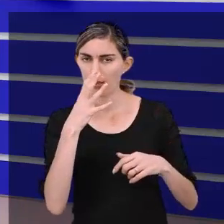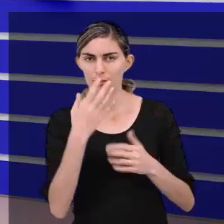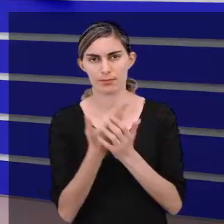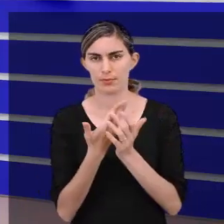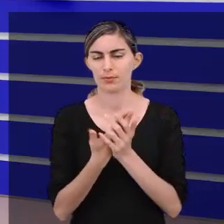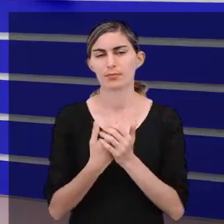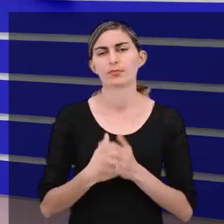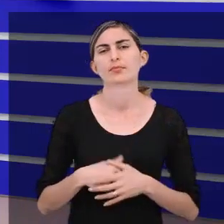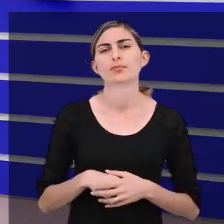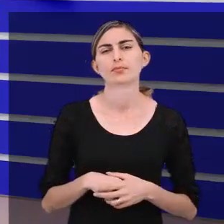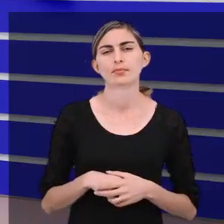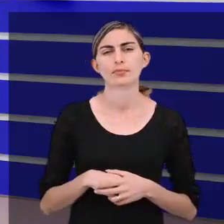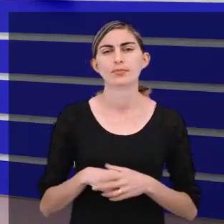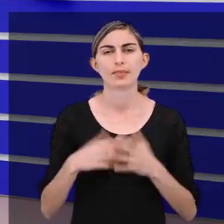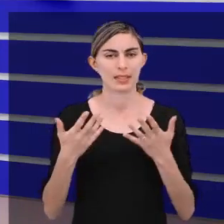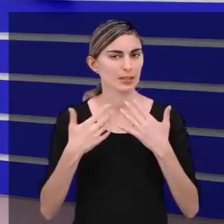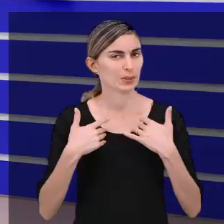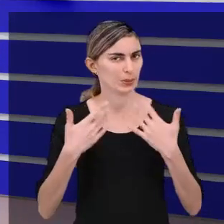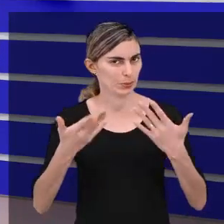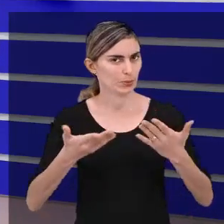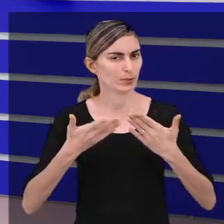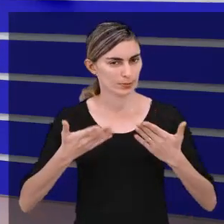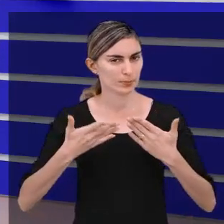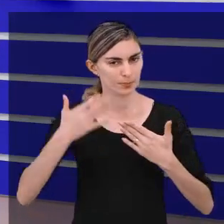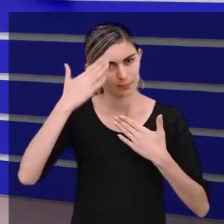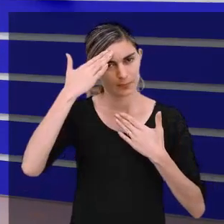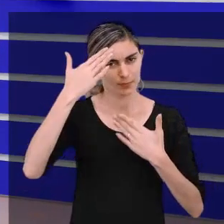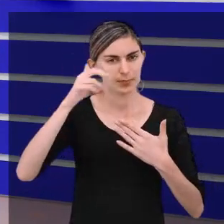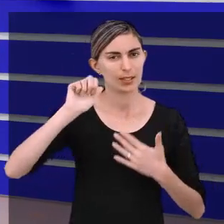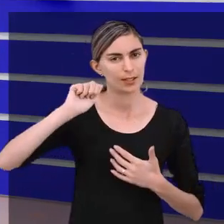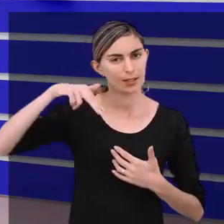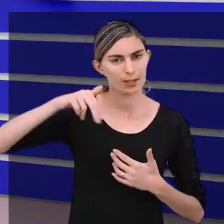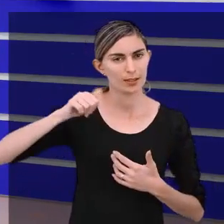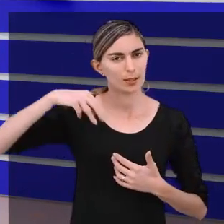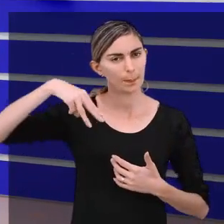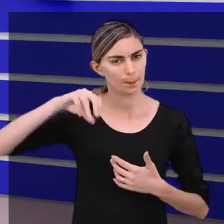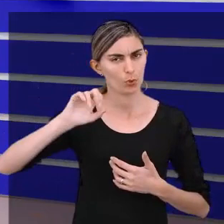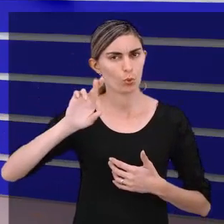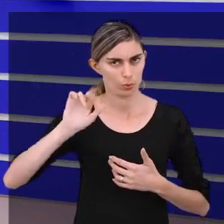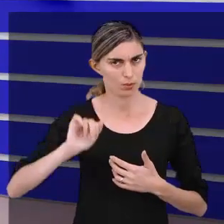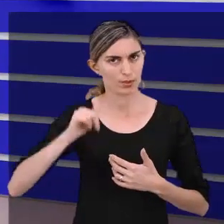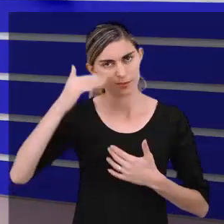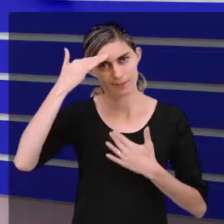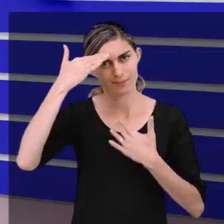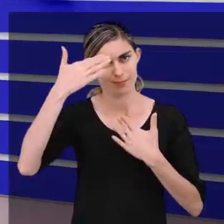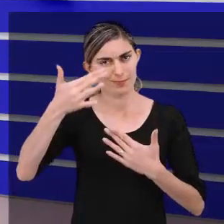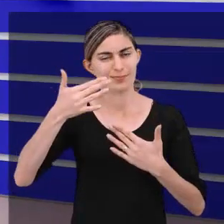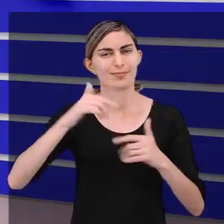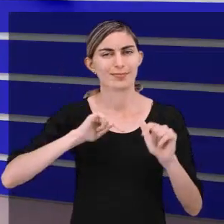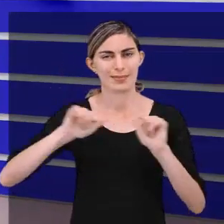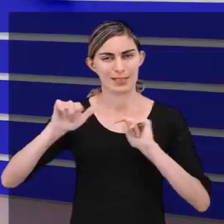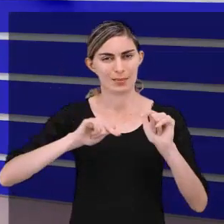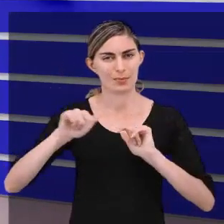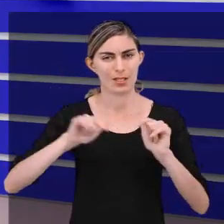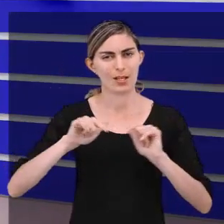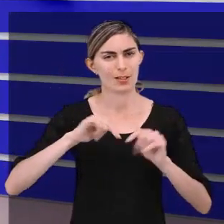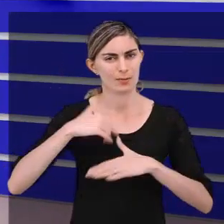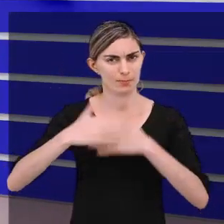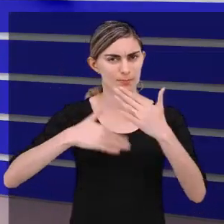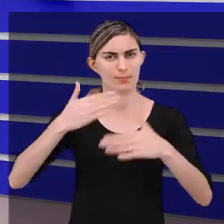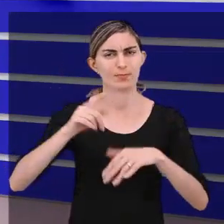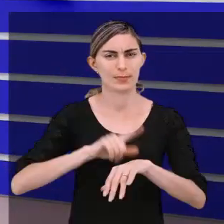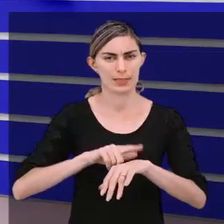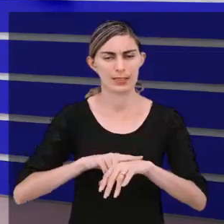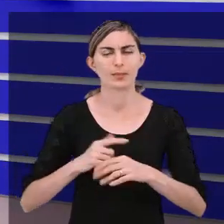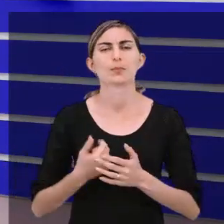aula. Eu que agradeço o convite, a gente faz esse trabalho há algum